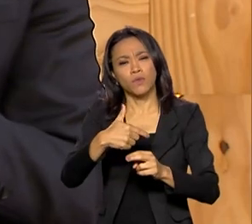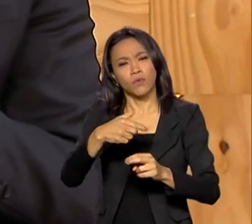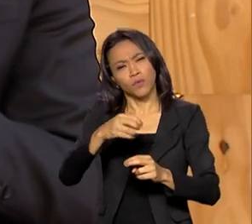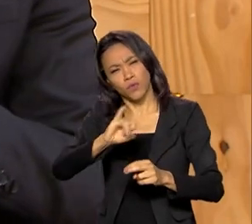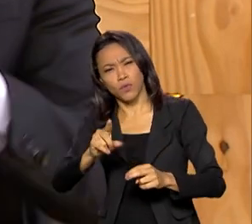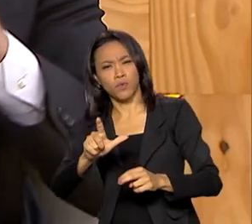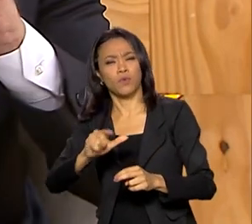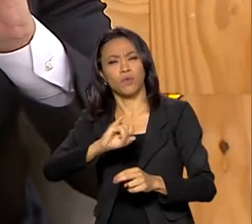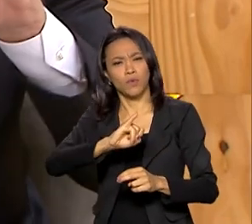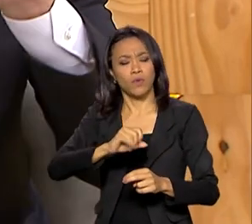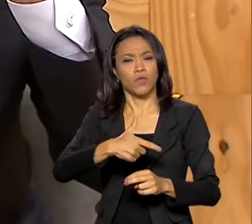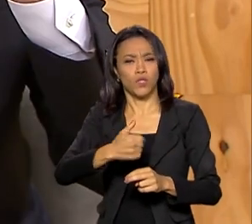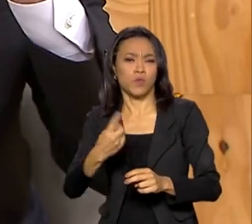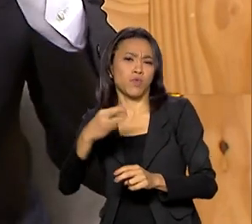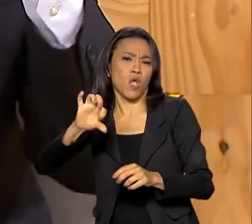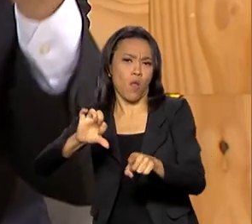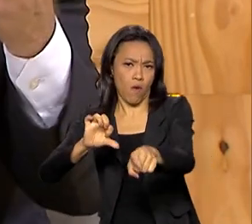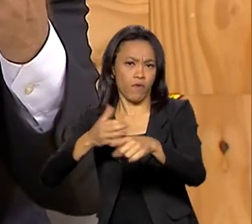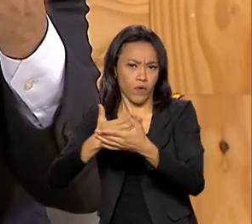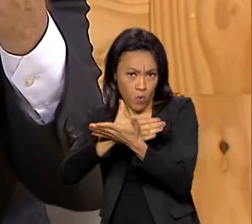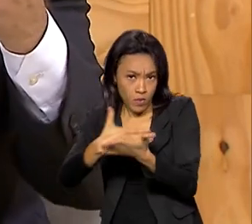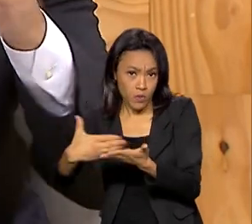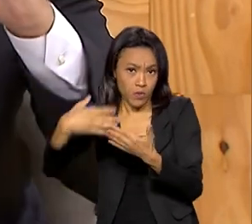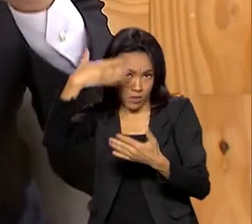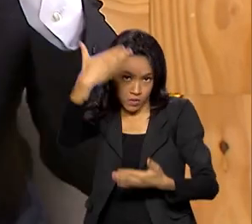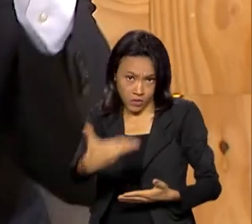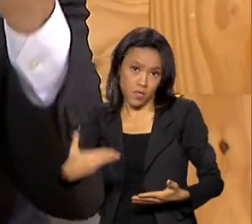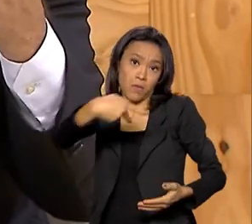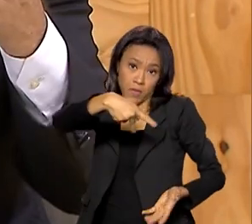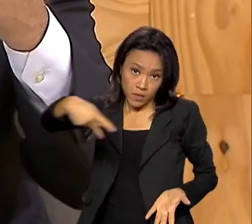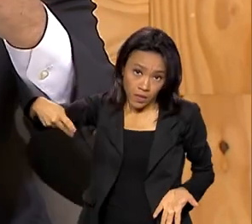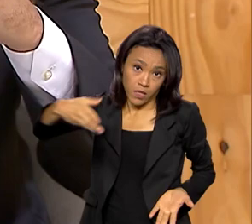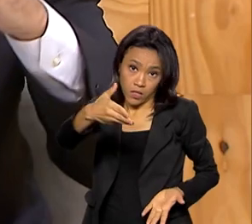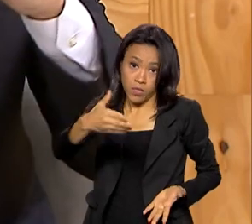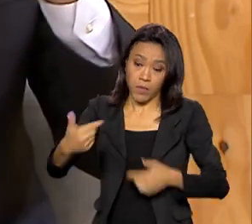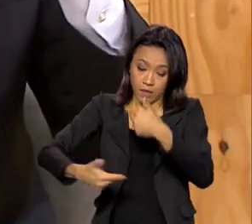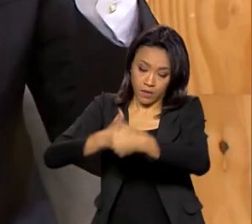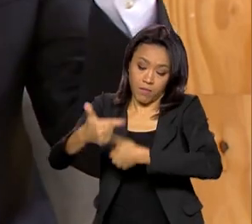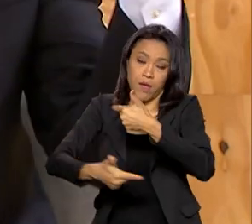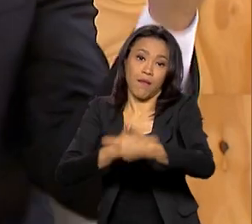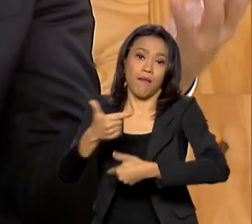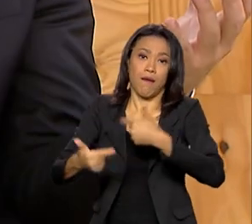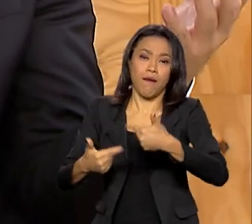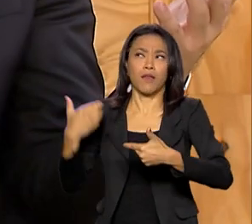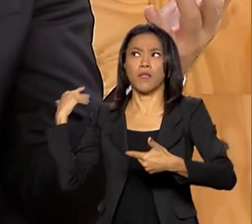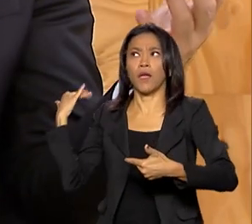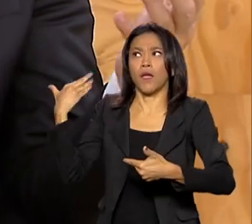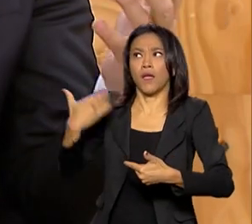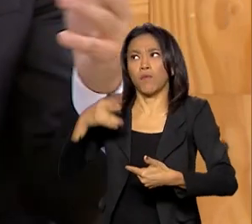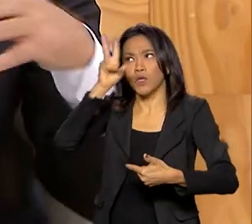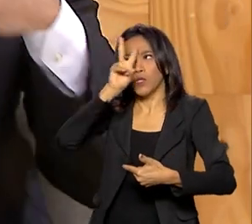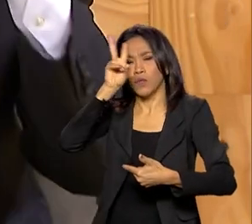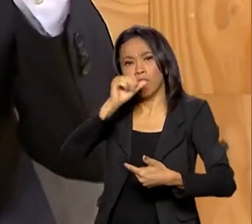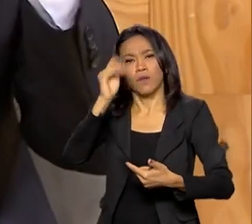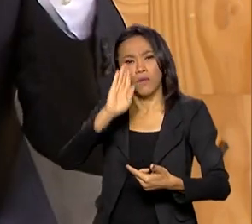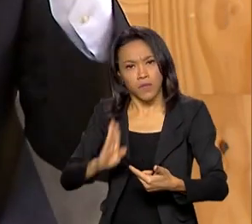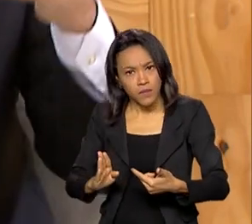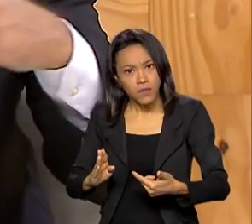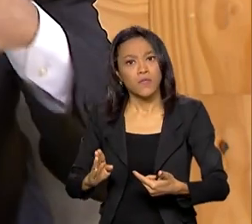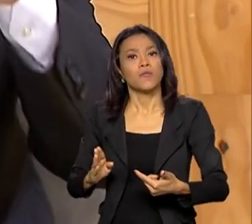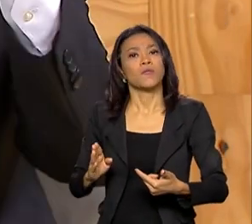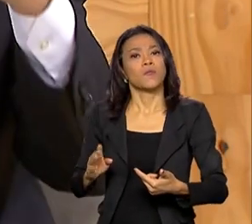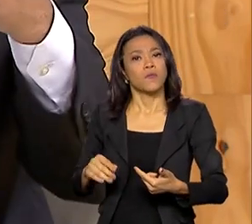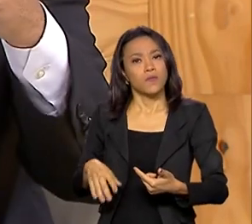de 2019, para trabalhar à frente de uma empresa que tem uma história no Brasil, uma